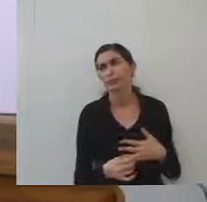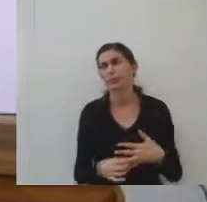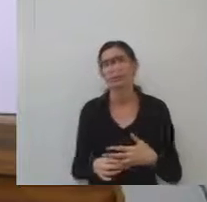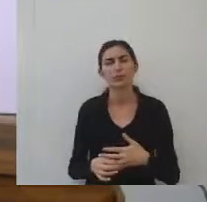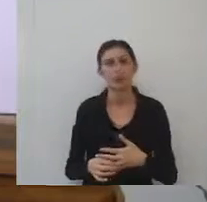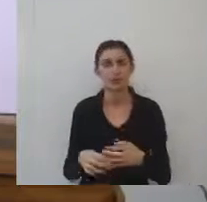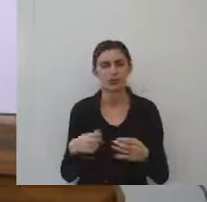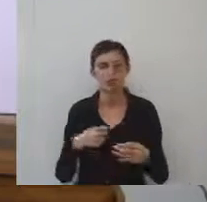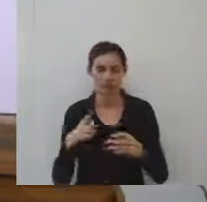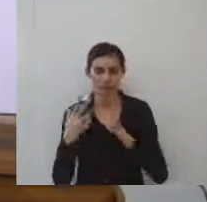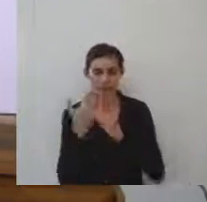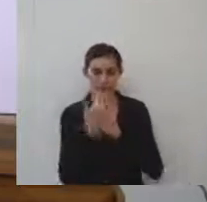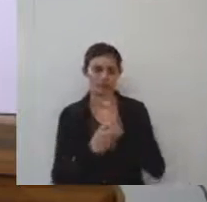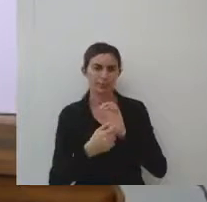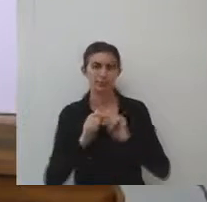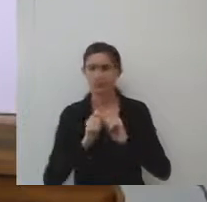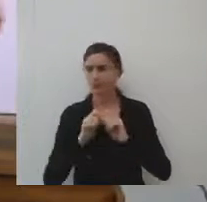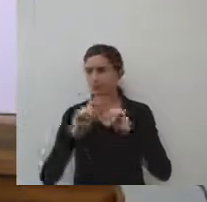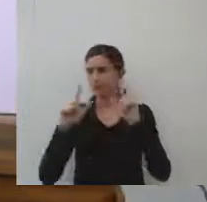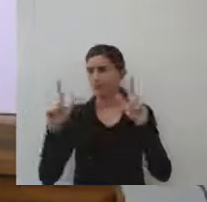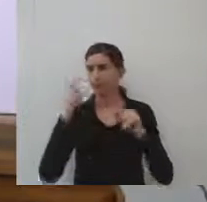vamos lá, a gente tem a figura aqui, ó,